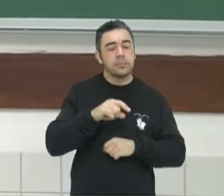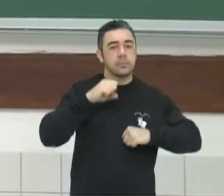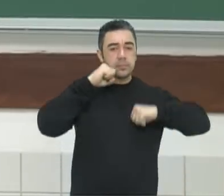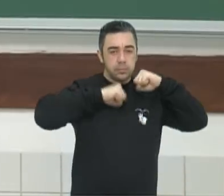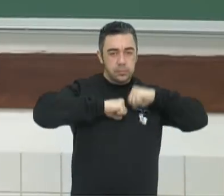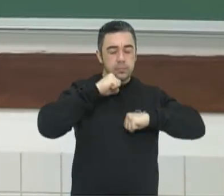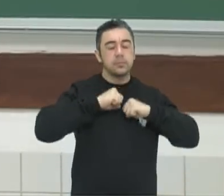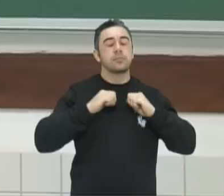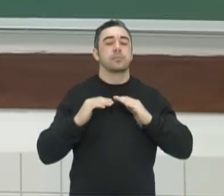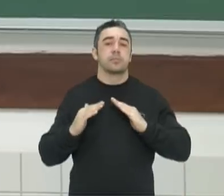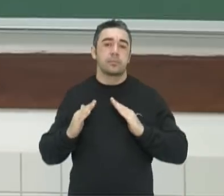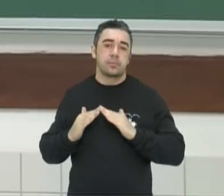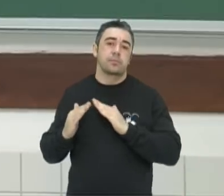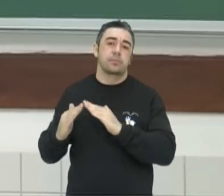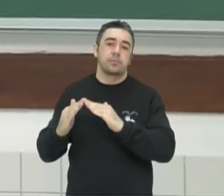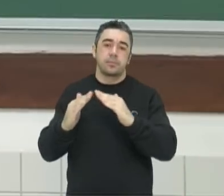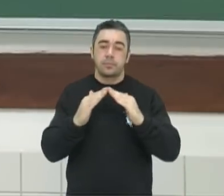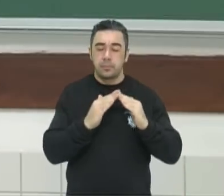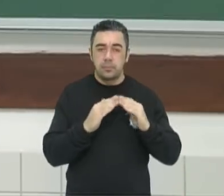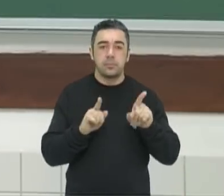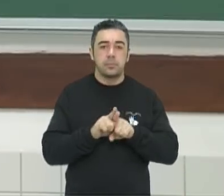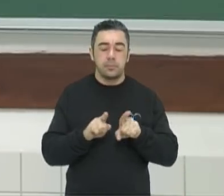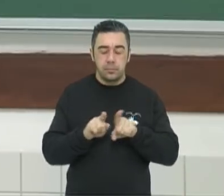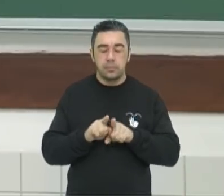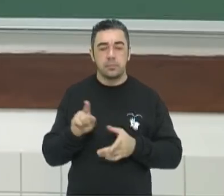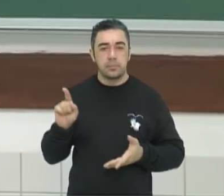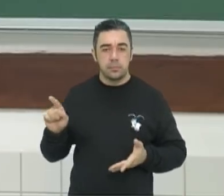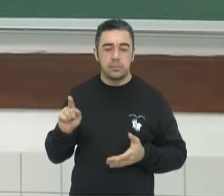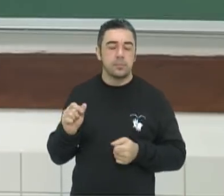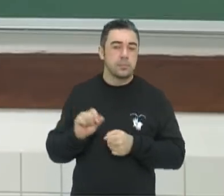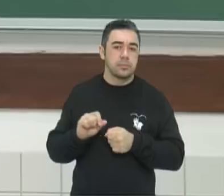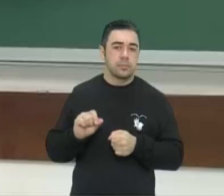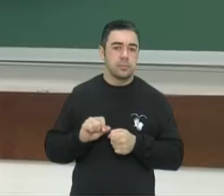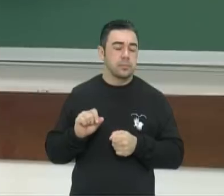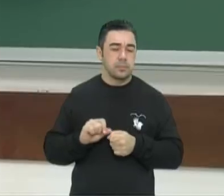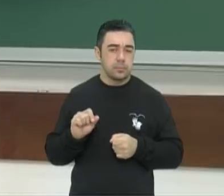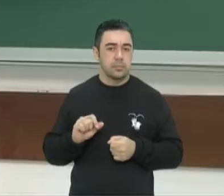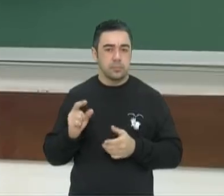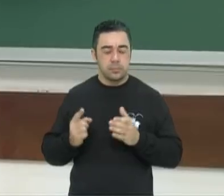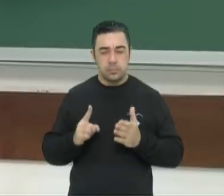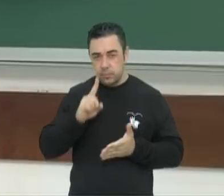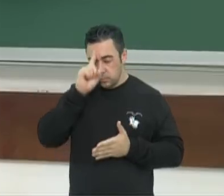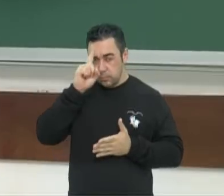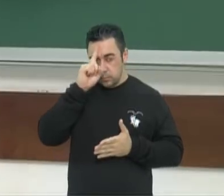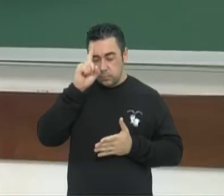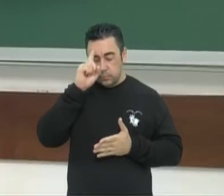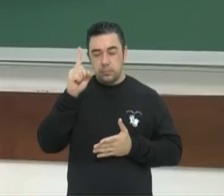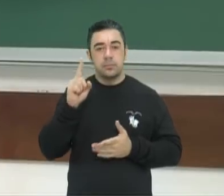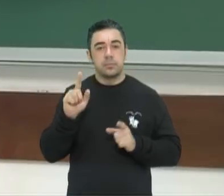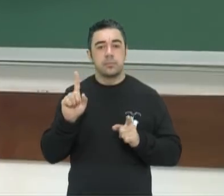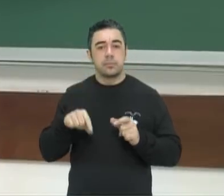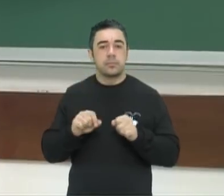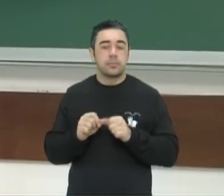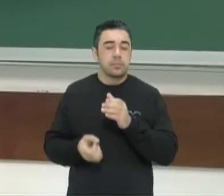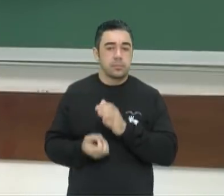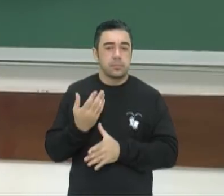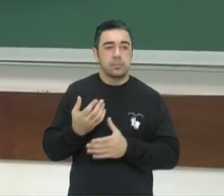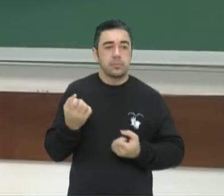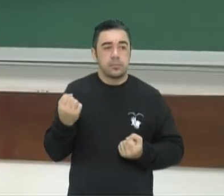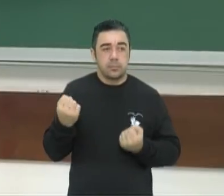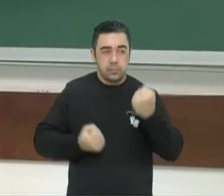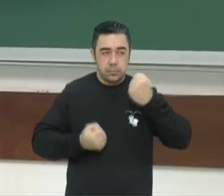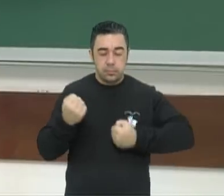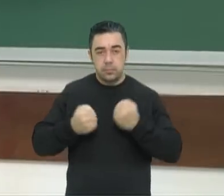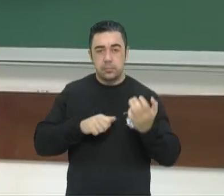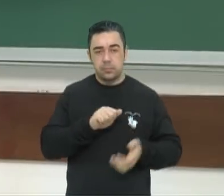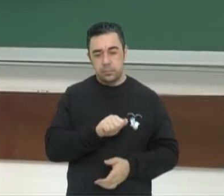para casas, para residências, e também sobre a fabricação, ou melhor dizendo, a invenção do automóvel. Tá? Então a gente abordou